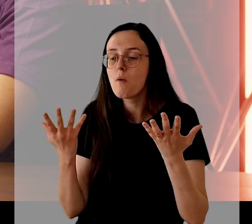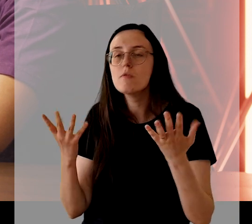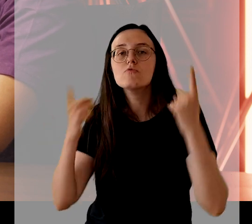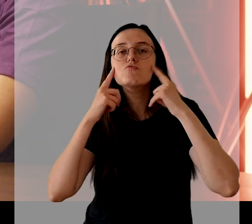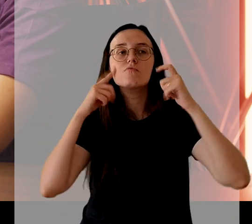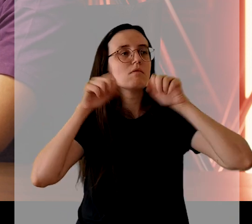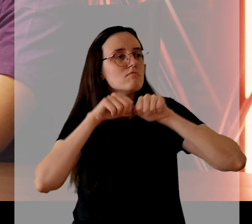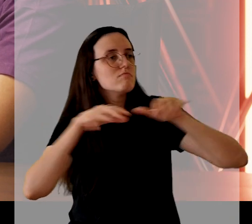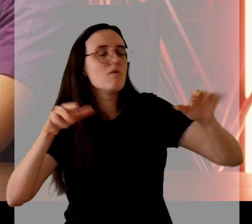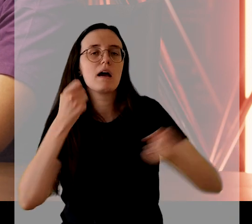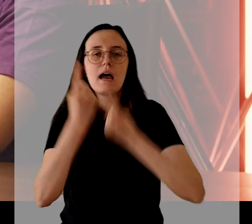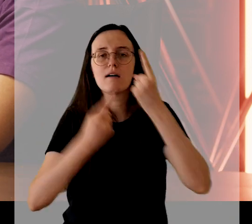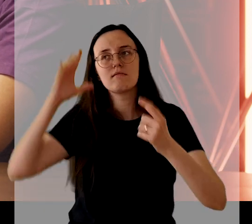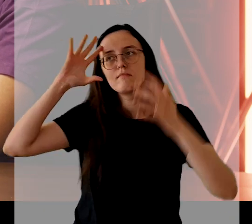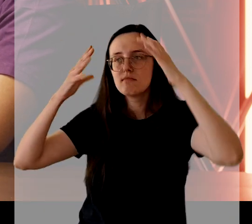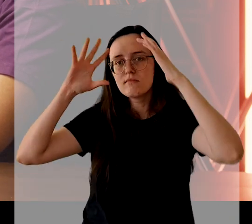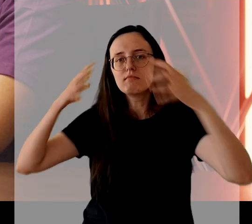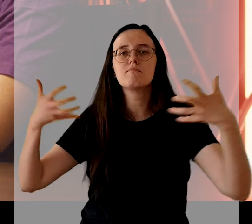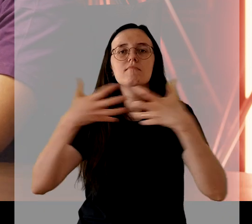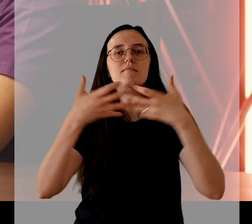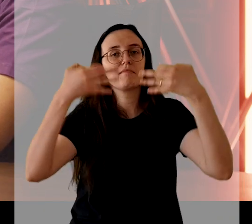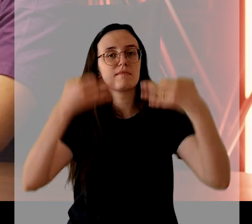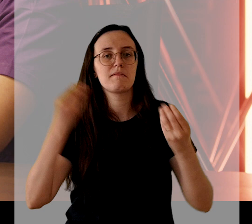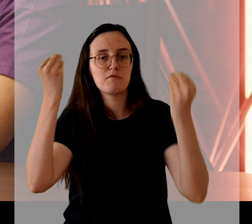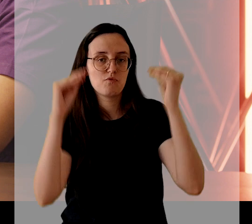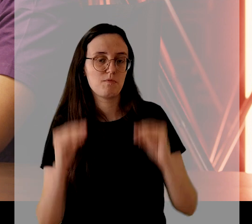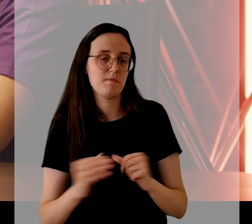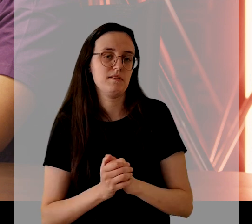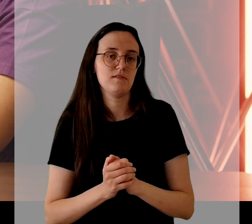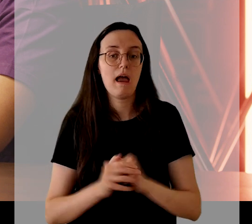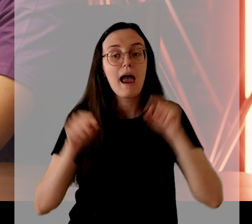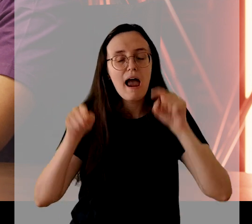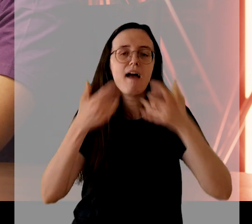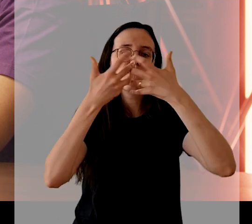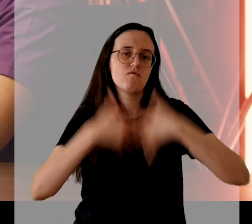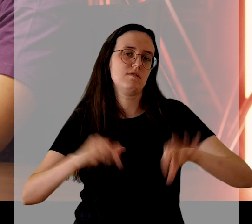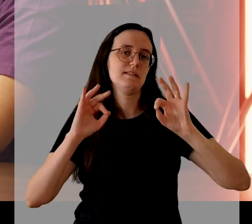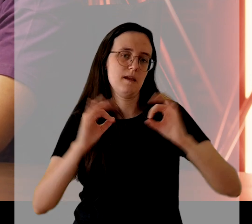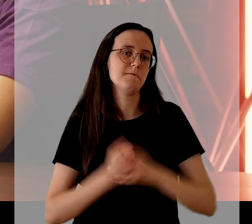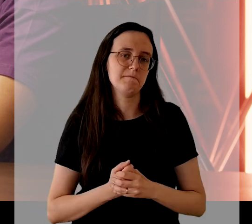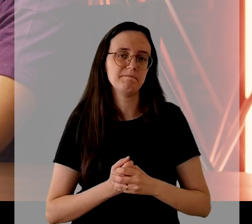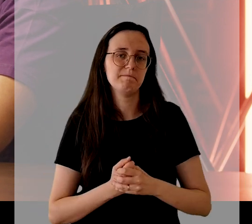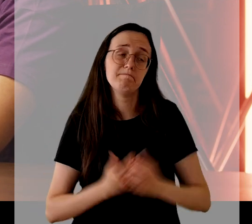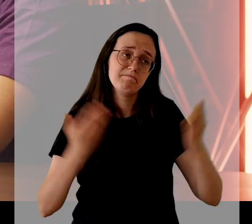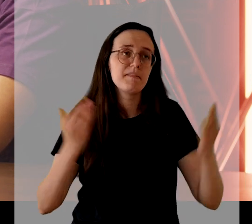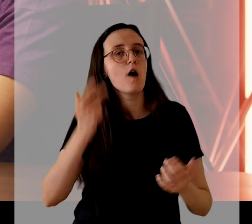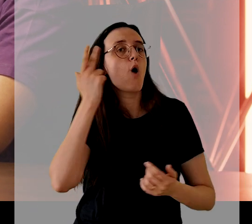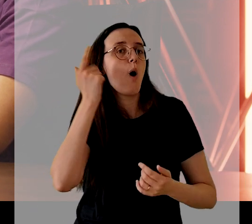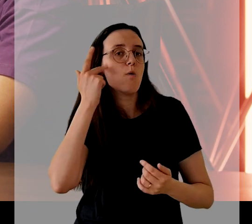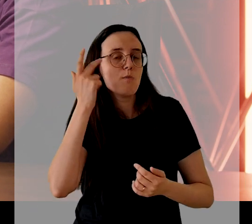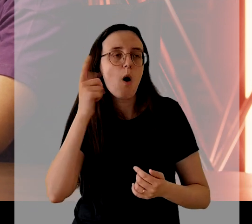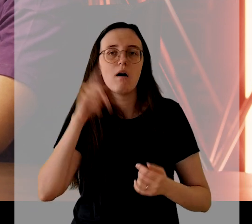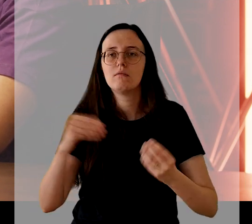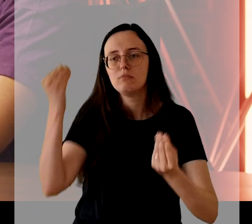como que sonoramente algumas soluções vão se encaixar na sua montagem, sabe? Para que isso funcione. Então